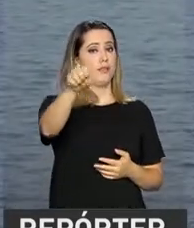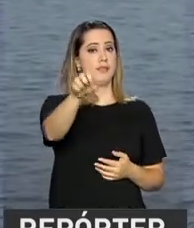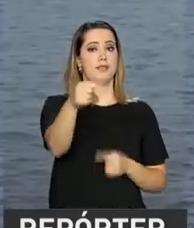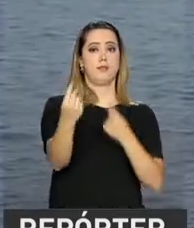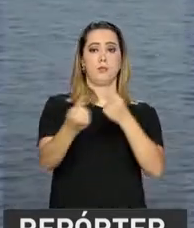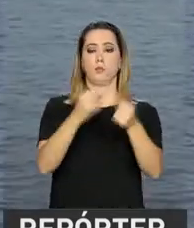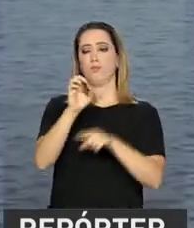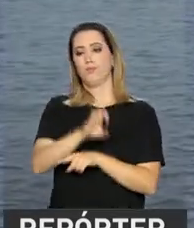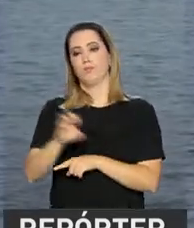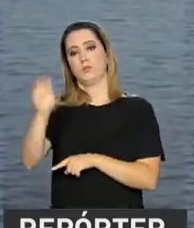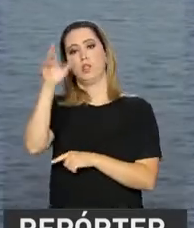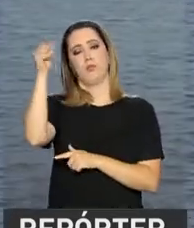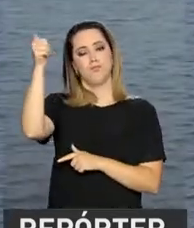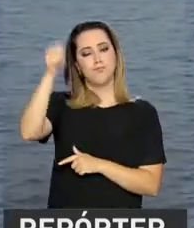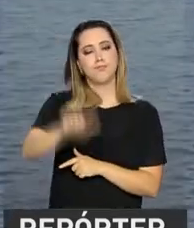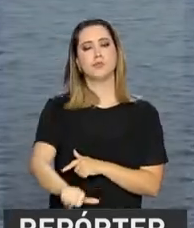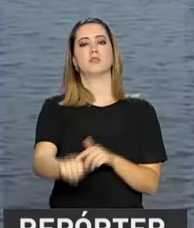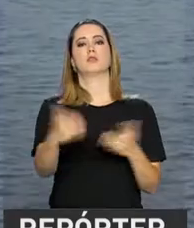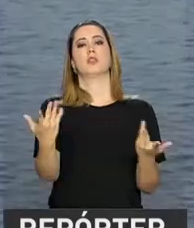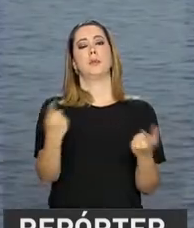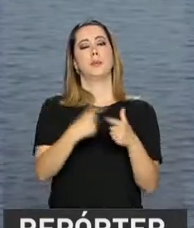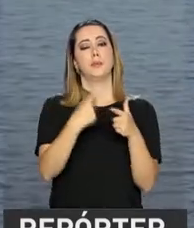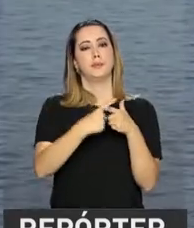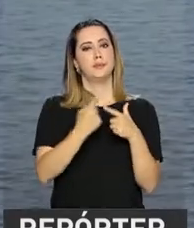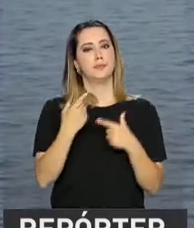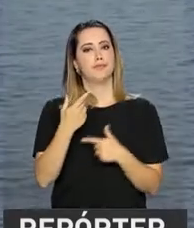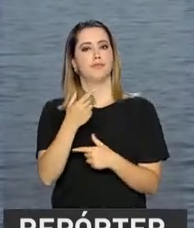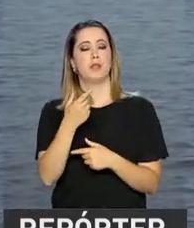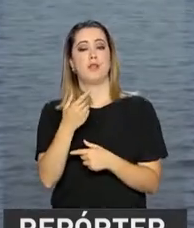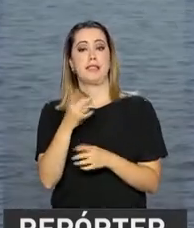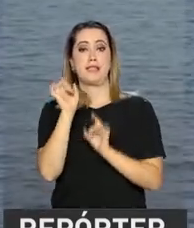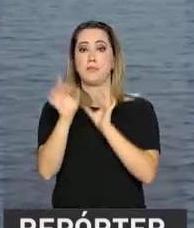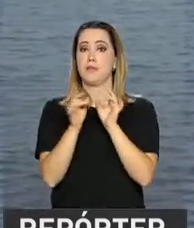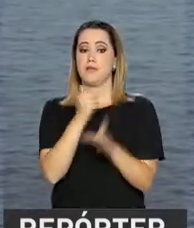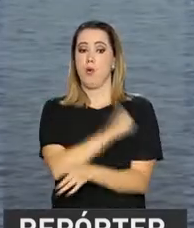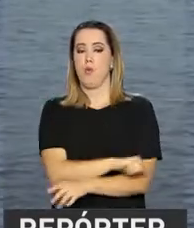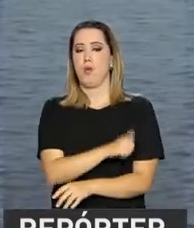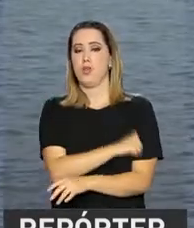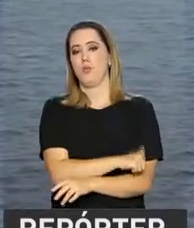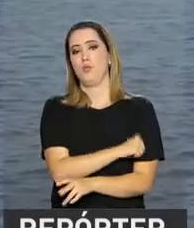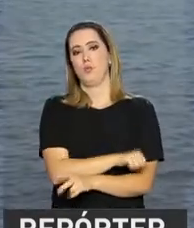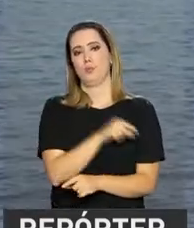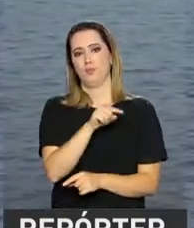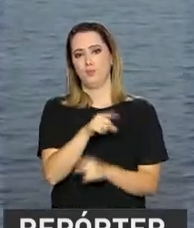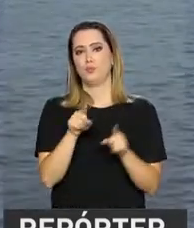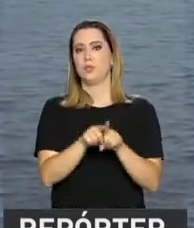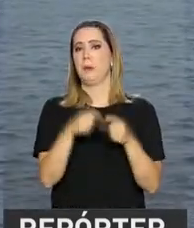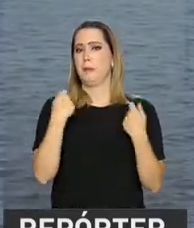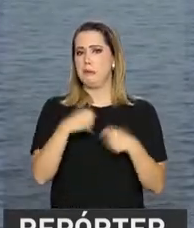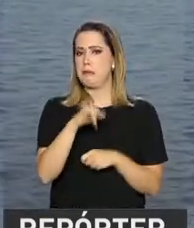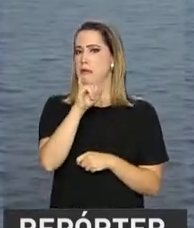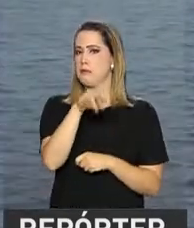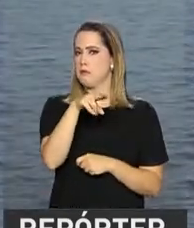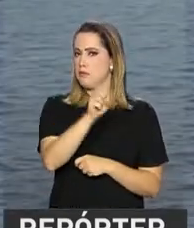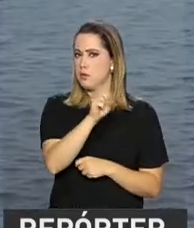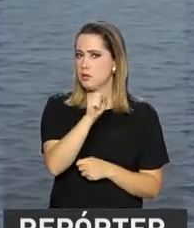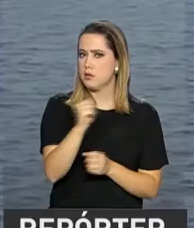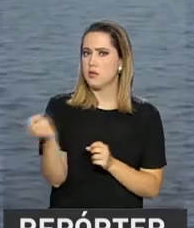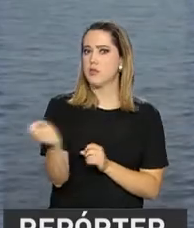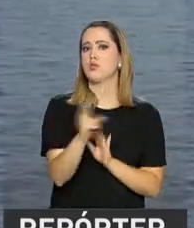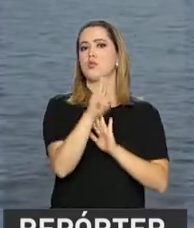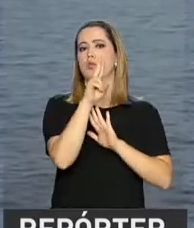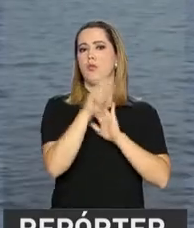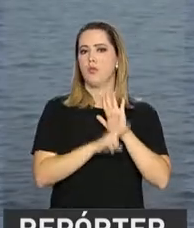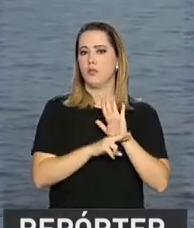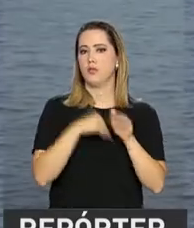vive um momento crítico em especial o rio de janeiro de acordo com a ideia a reforma da previdência é fundamental para